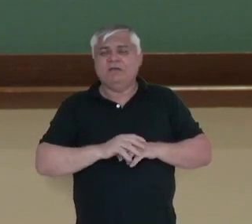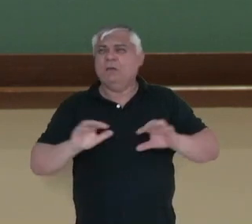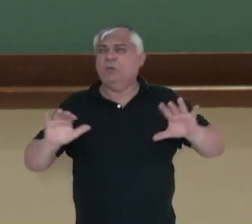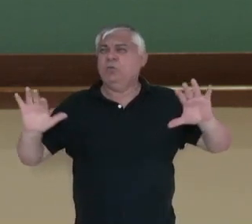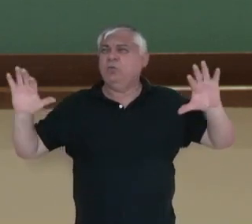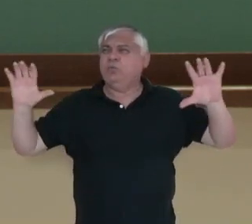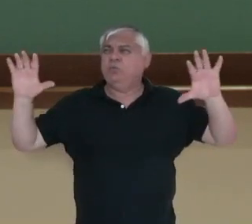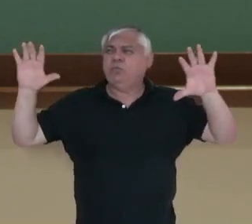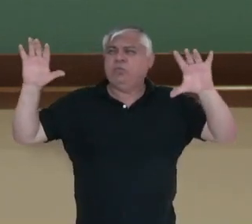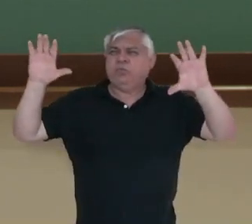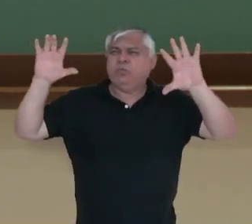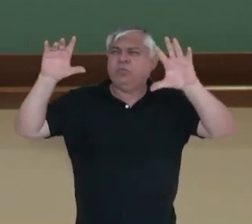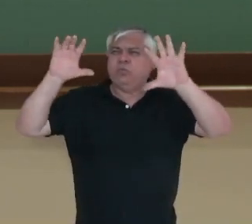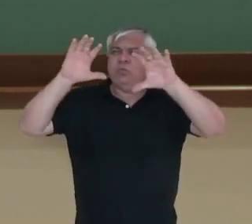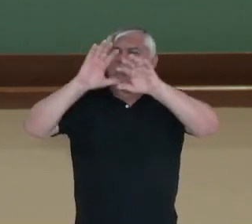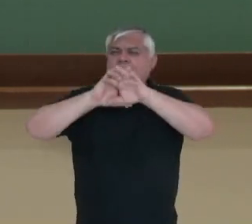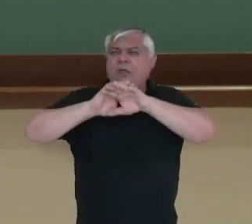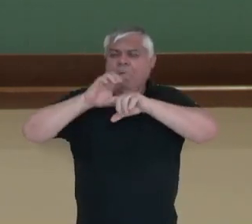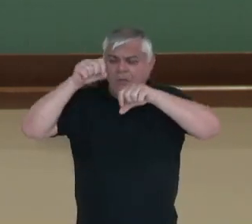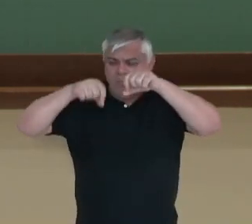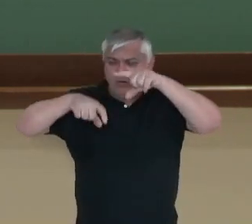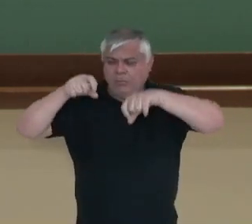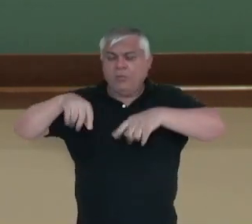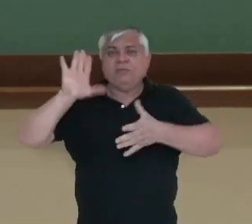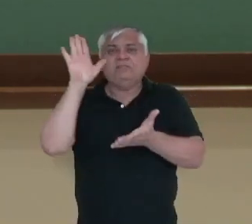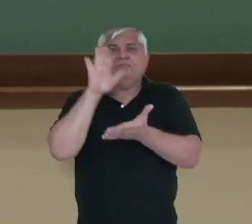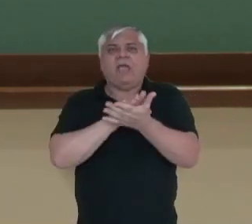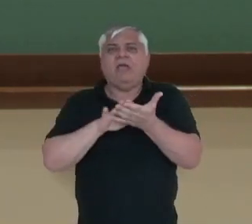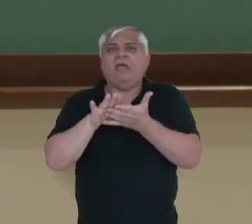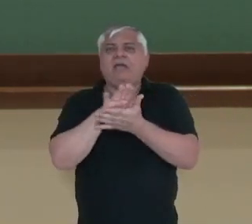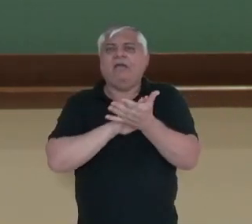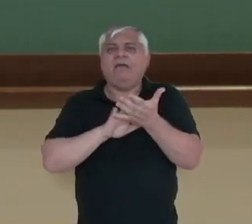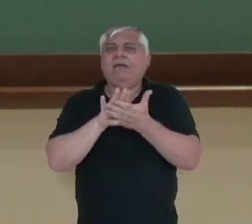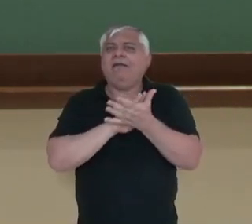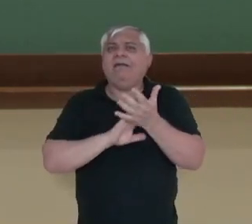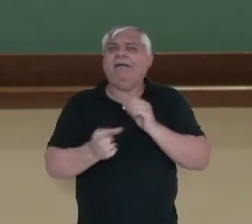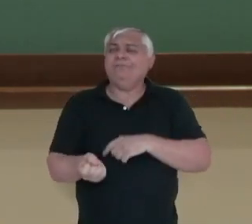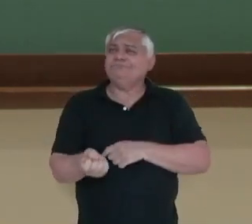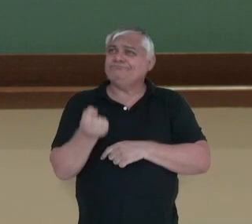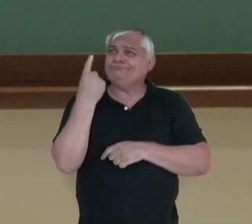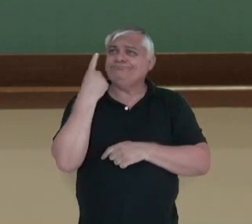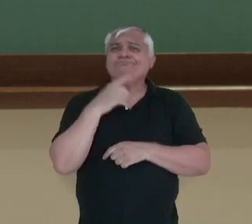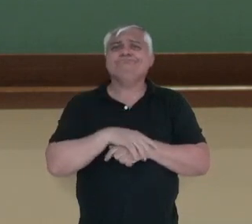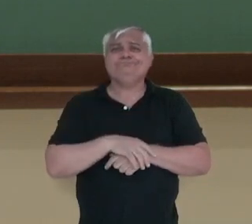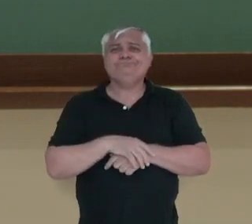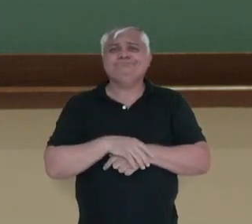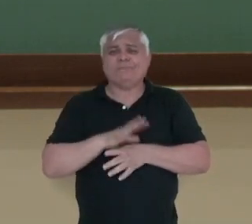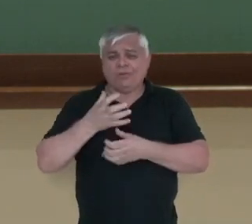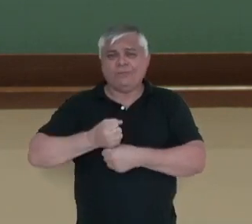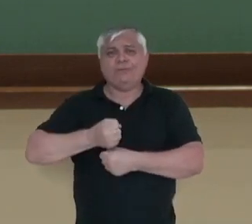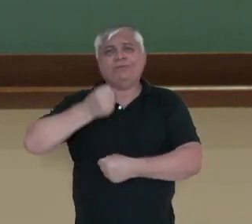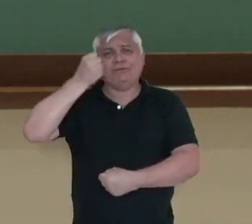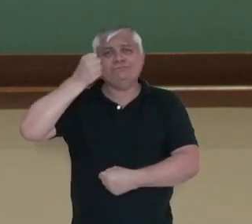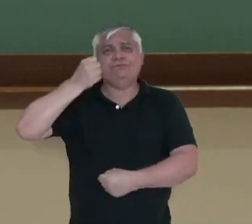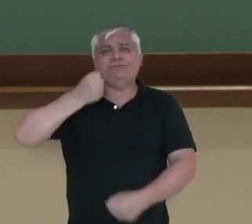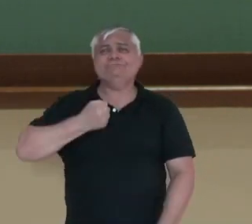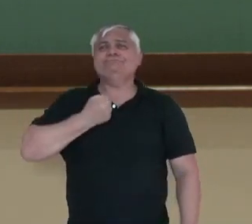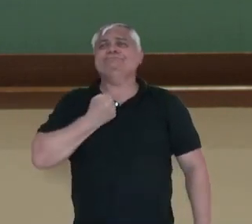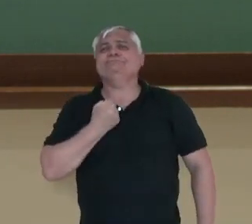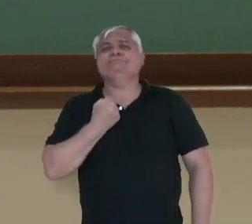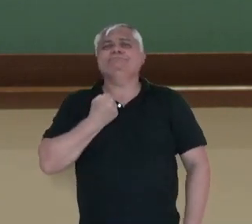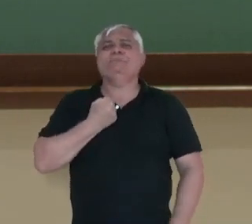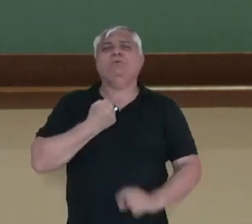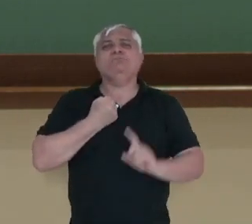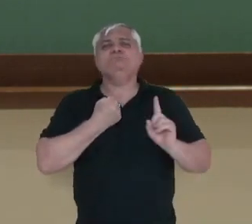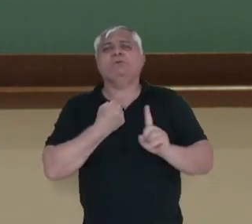tempo fecha e não cai uma gota. Quantas e quantas vezes a gente não sai de casa com o nosso guarda-chuva desse tamanho aqui, o guarda-chuva